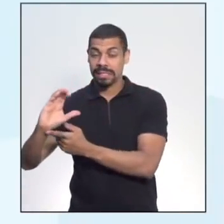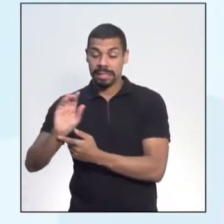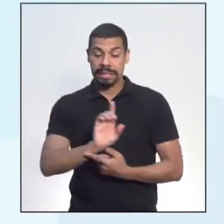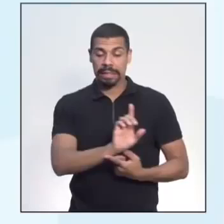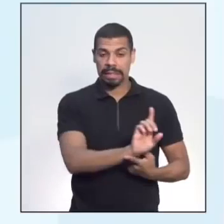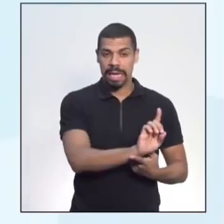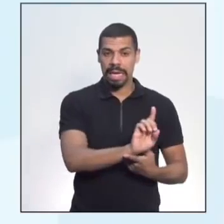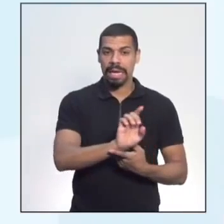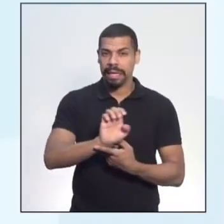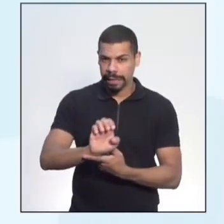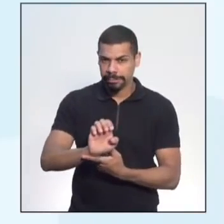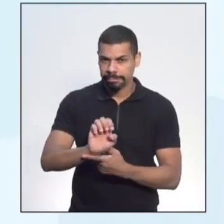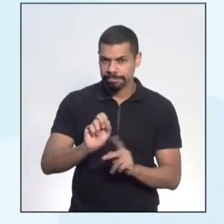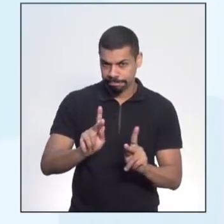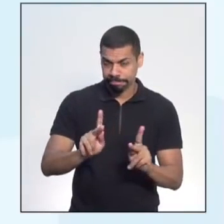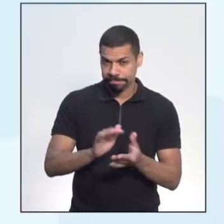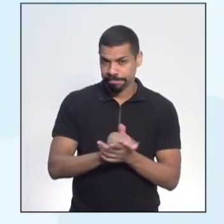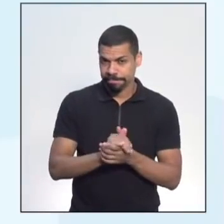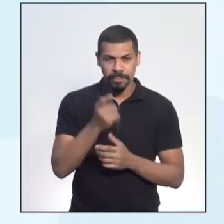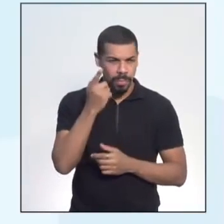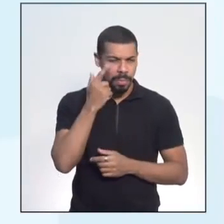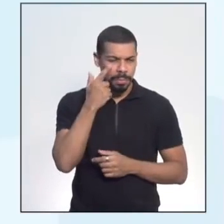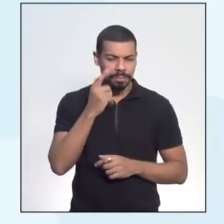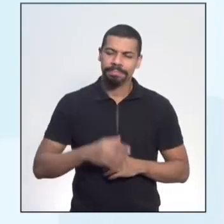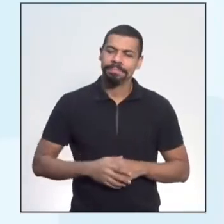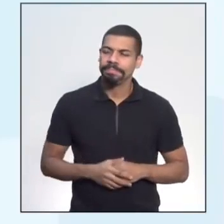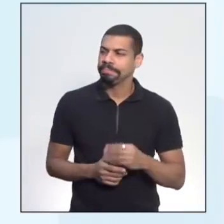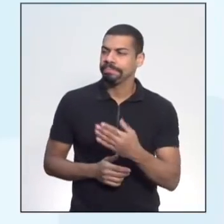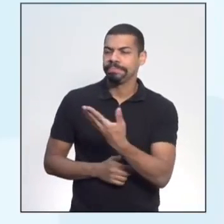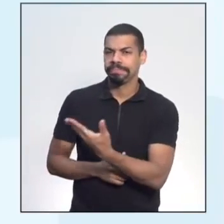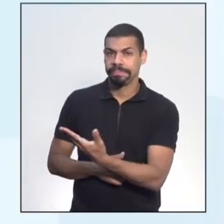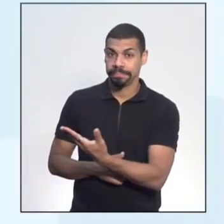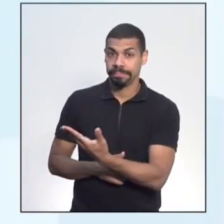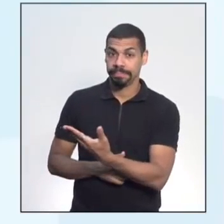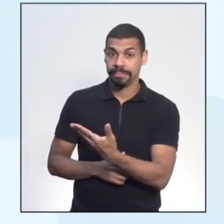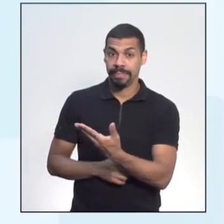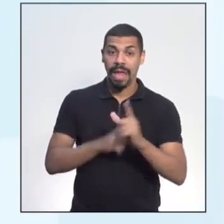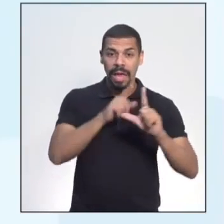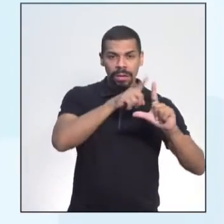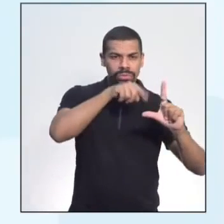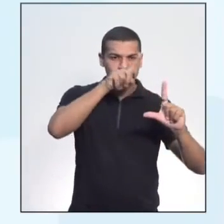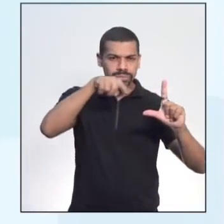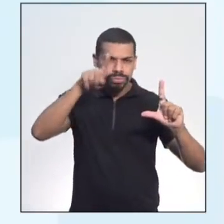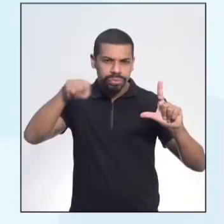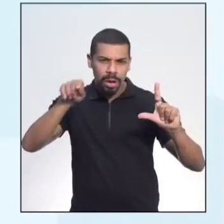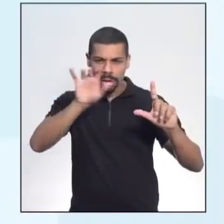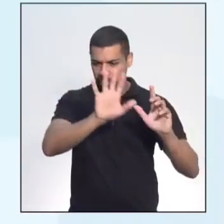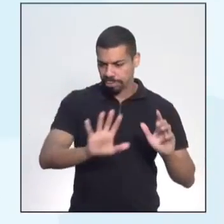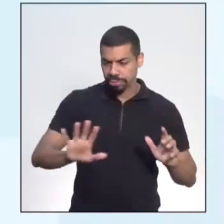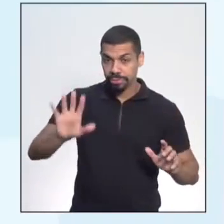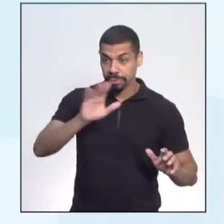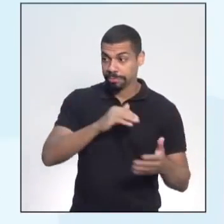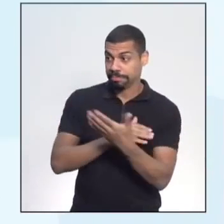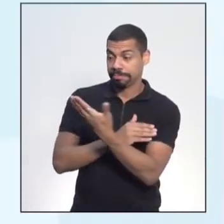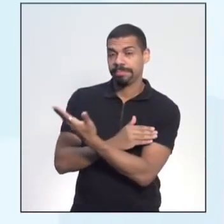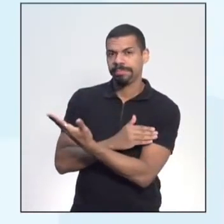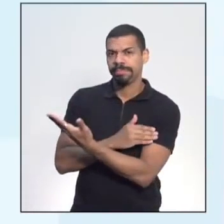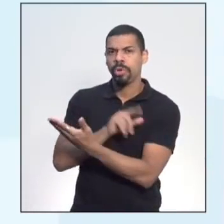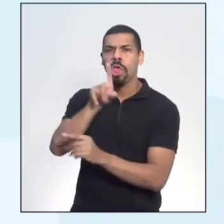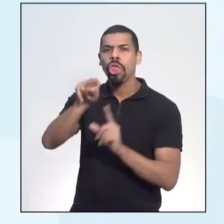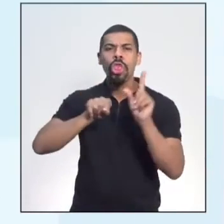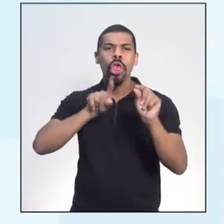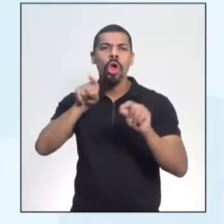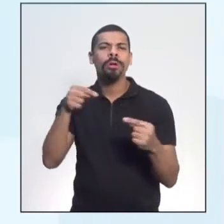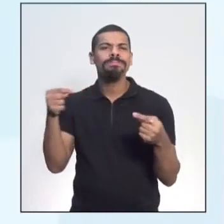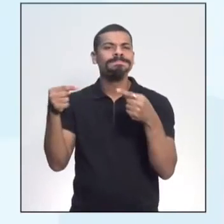C, D e E. Bom, vamos ler o enunciado. Dentre os gráficos a seguir, assinale aqueles